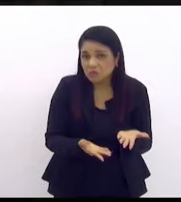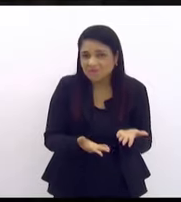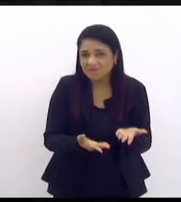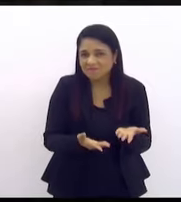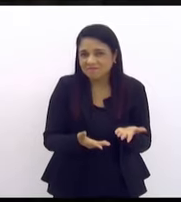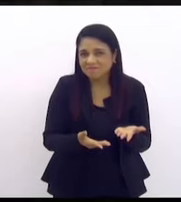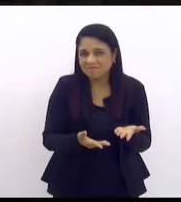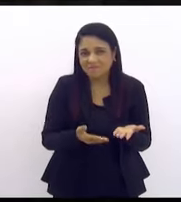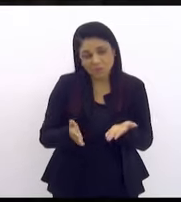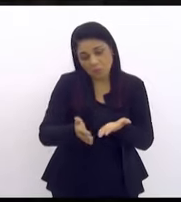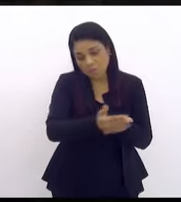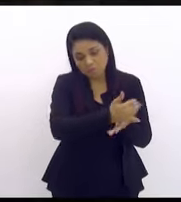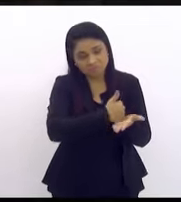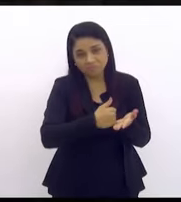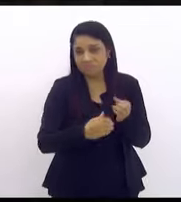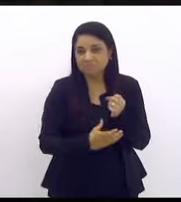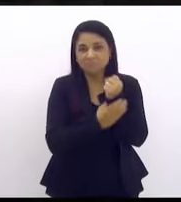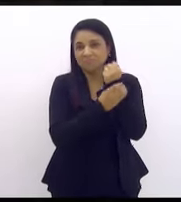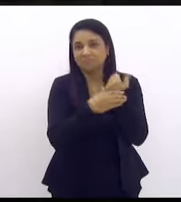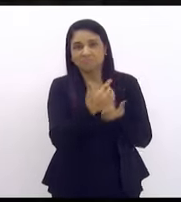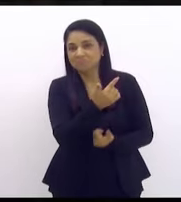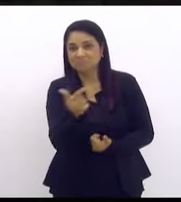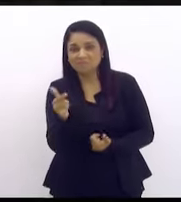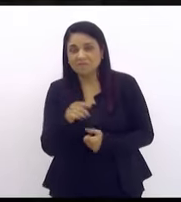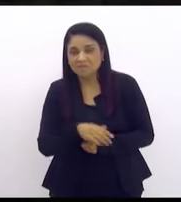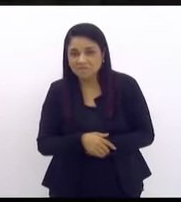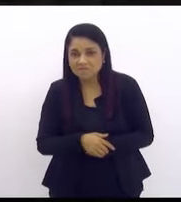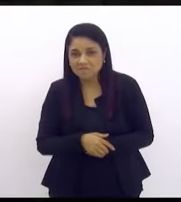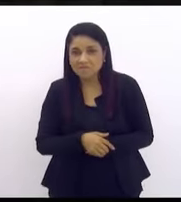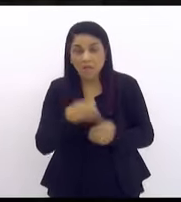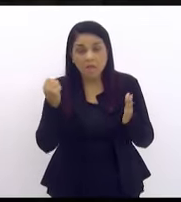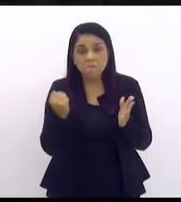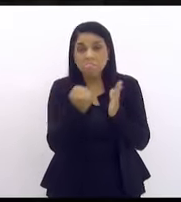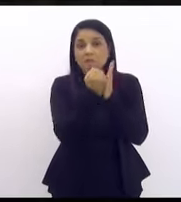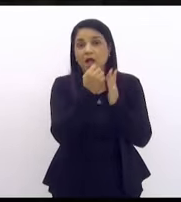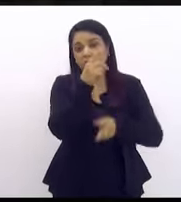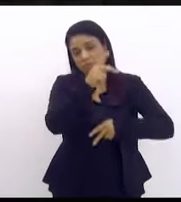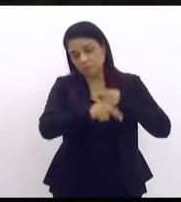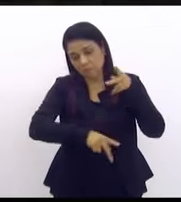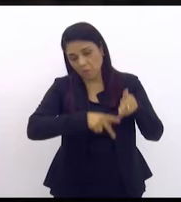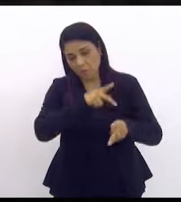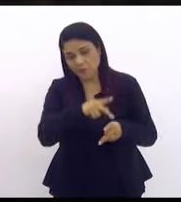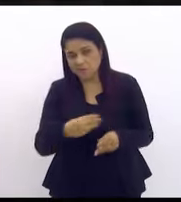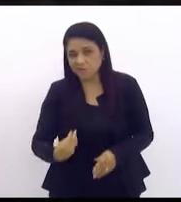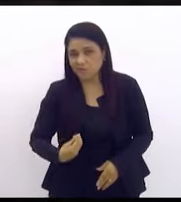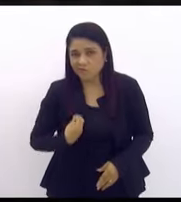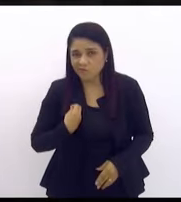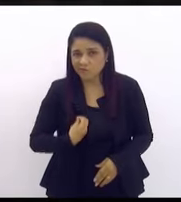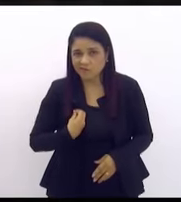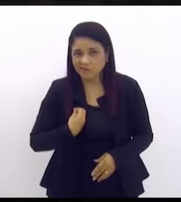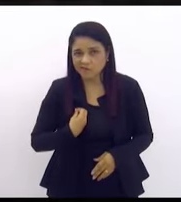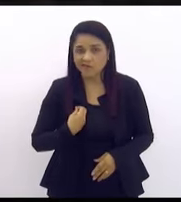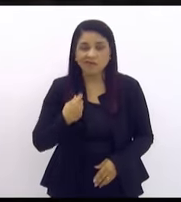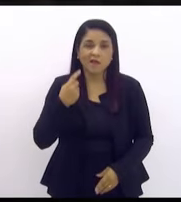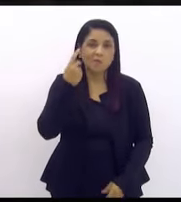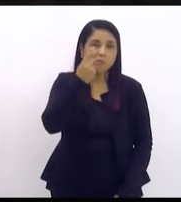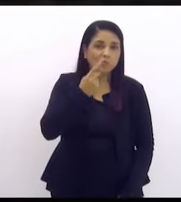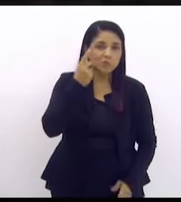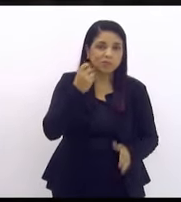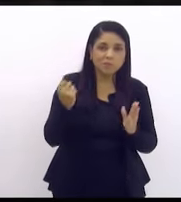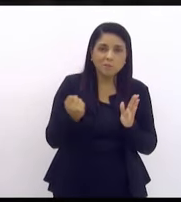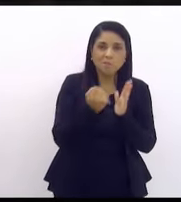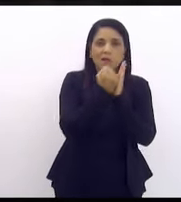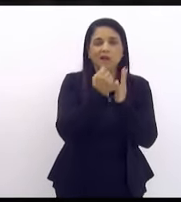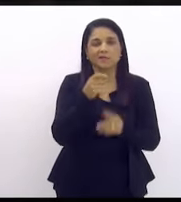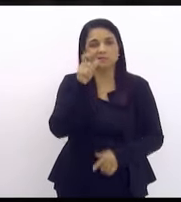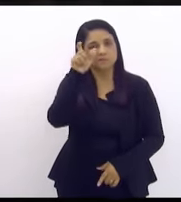garantindo uma arrecadação. E isso tem impacto na sua vida, isso tem impacto na política de mulheres,